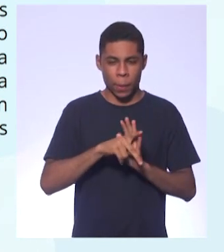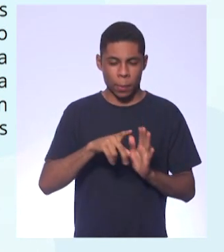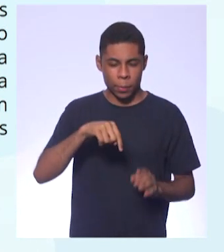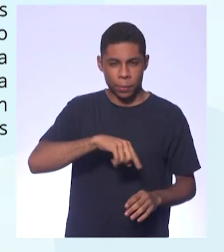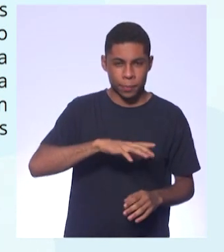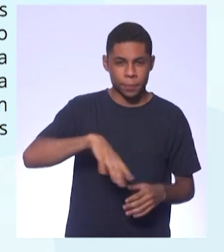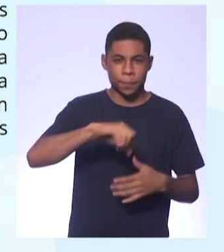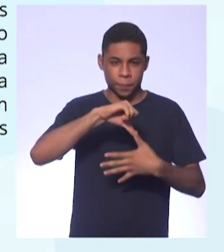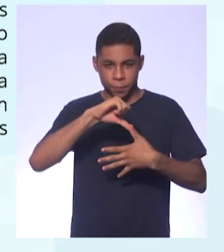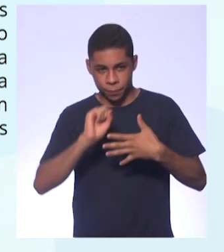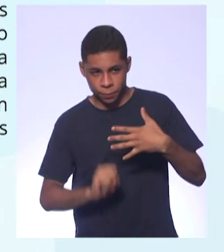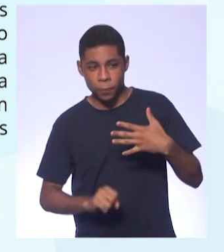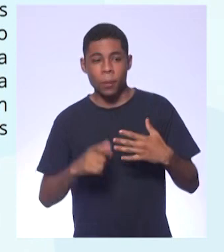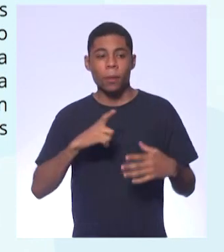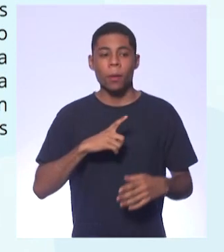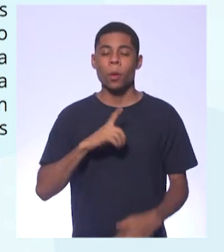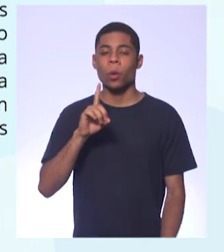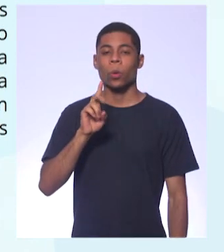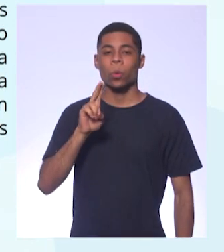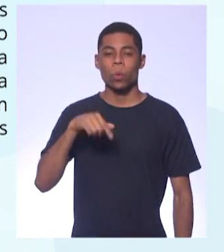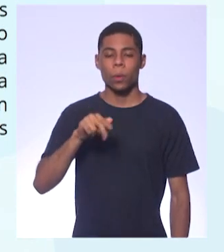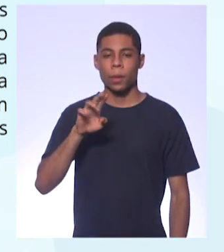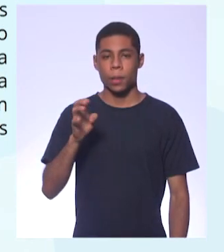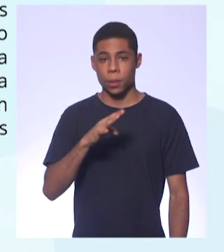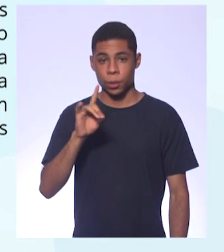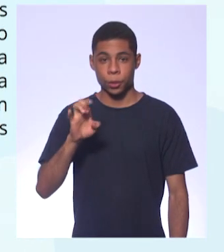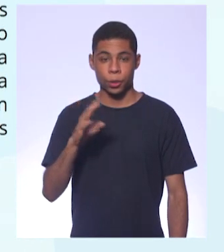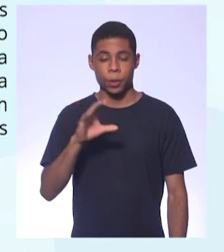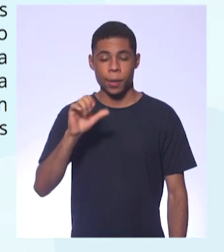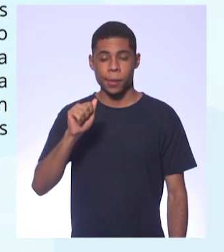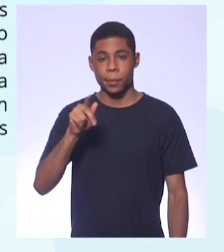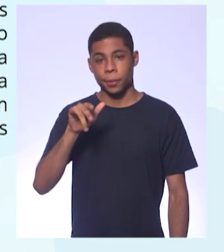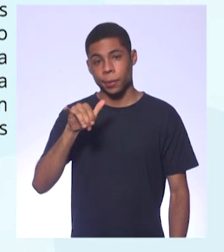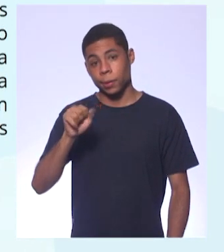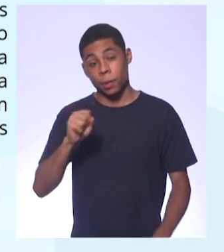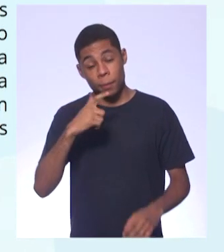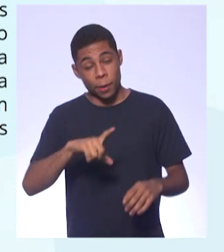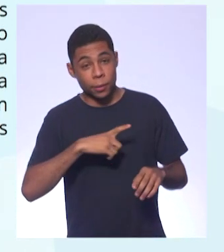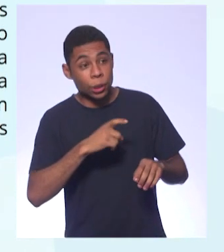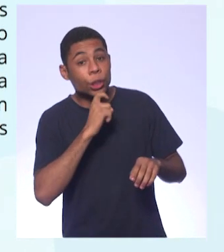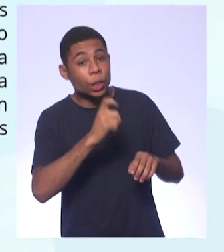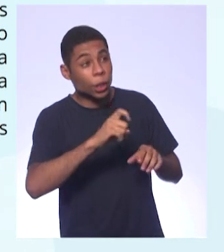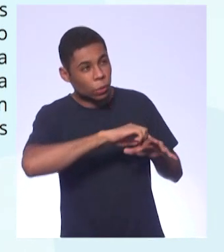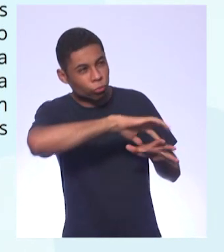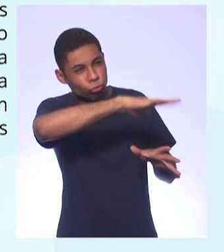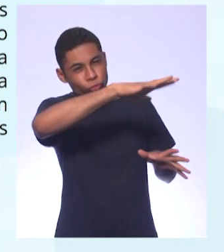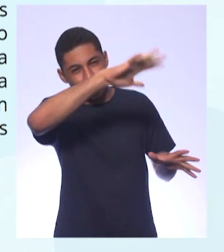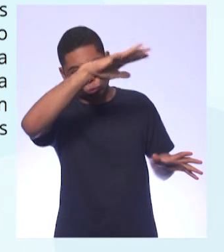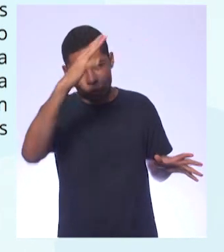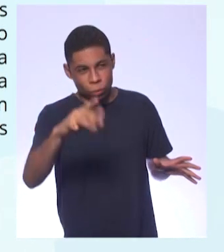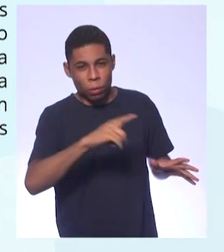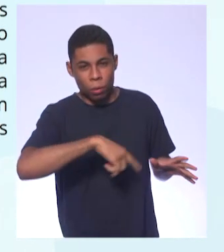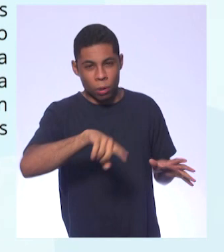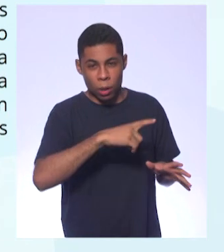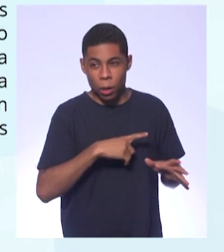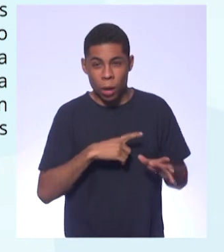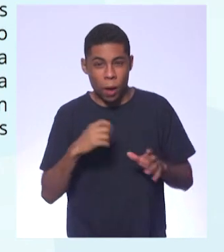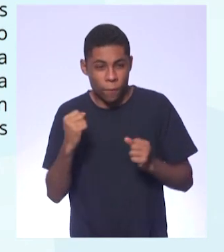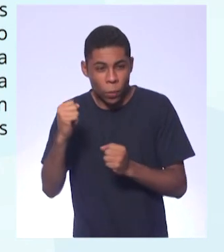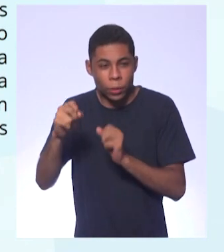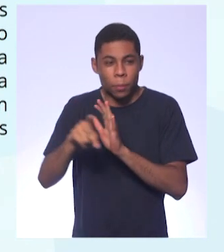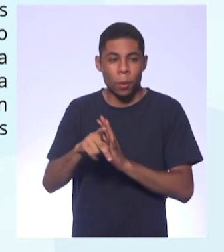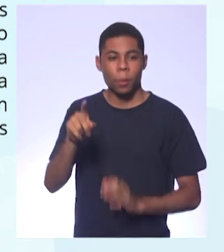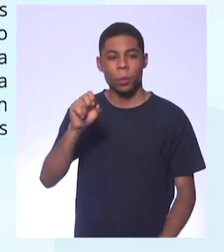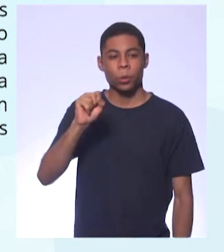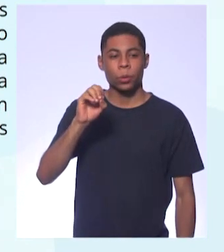Duque de Caxias, e a campanha da Cordilheira, onde foram derrotadas as últimas forças de Solano Lopes. Então, a gente observa